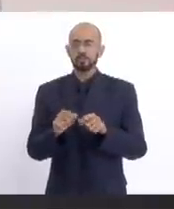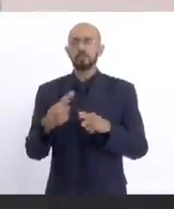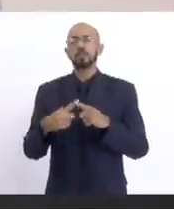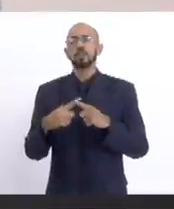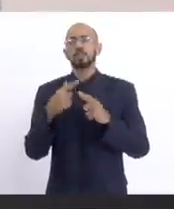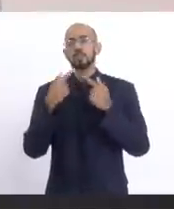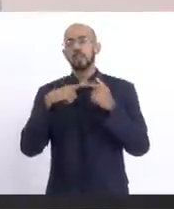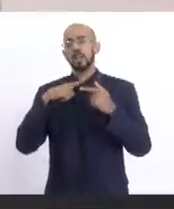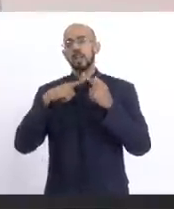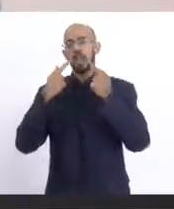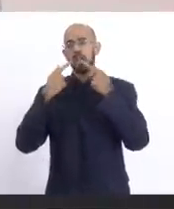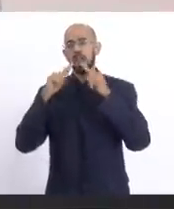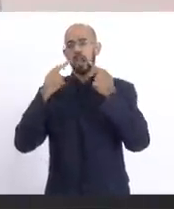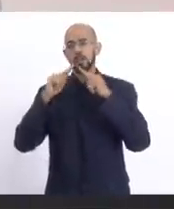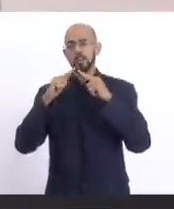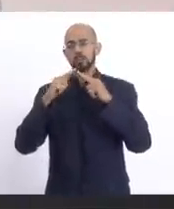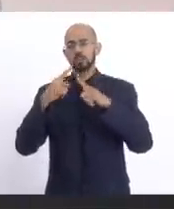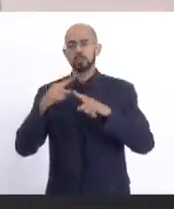reclamações de que